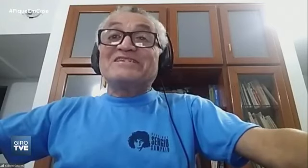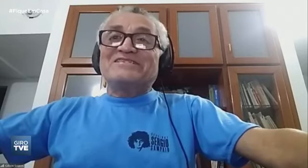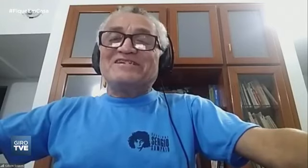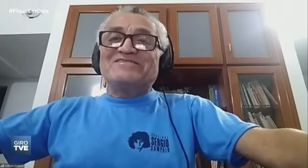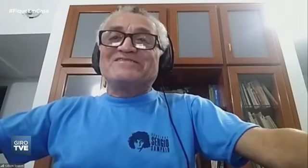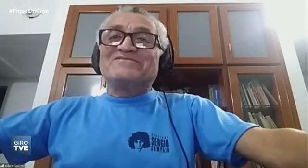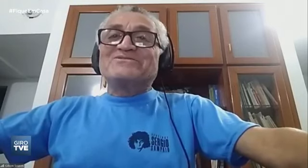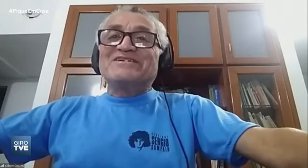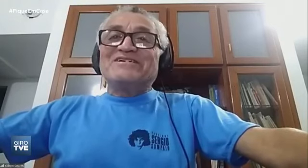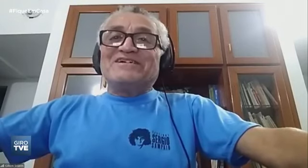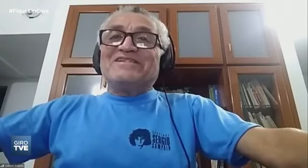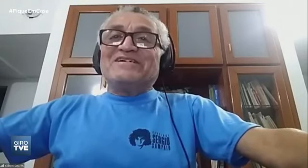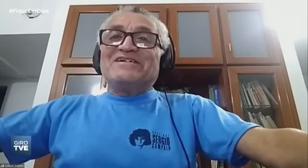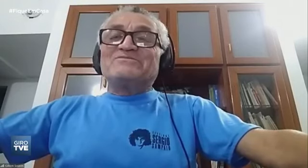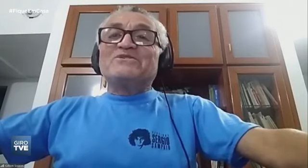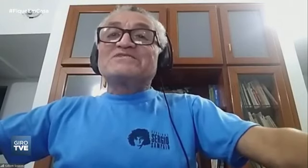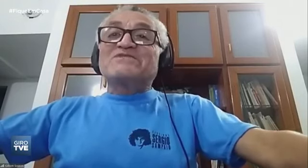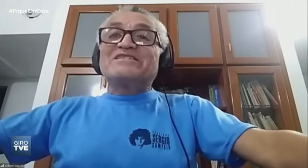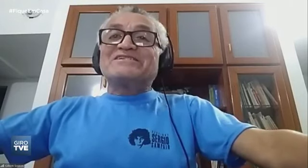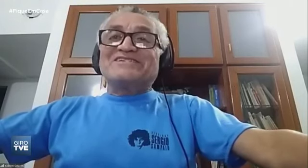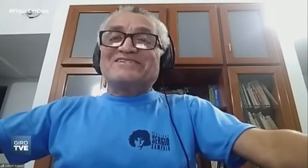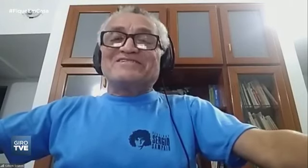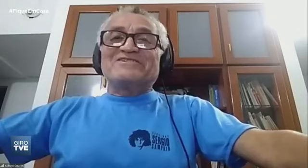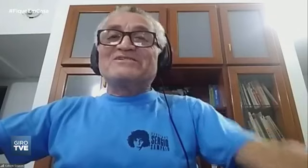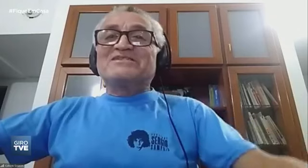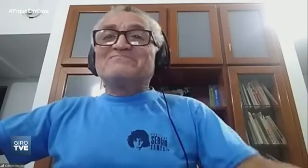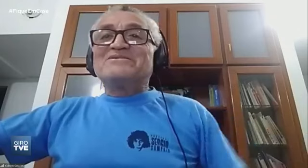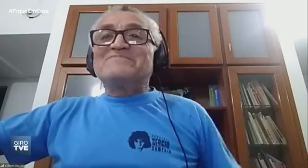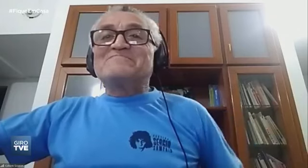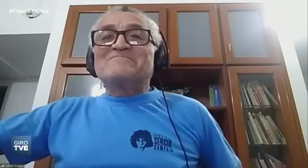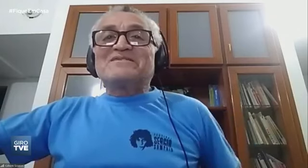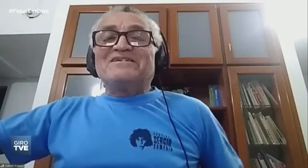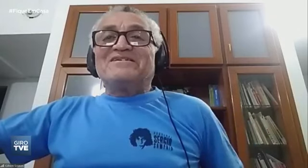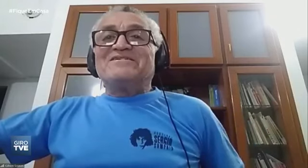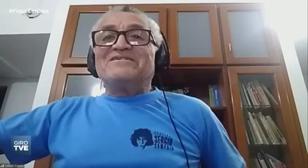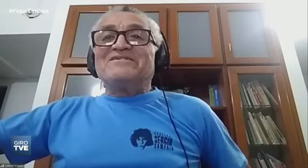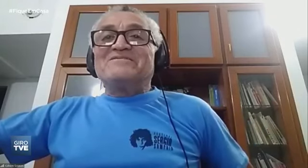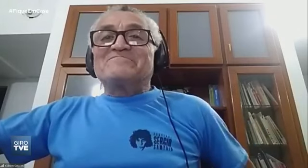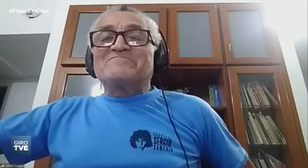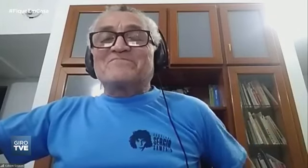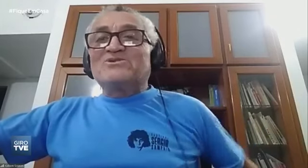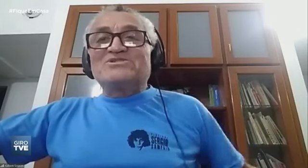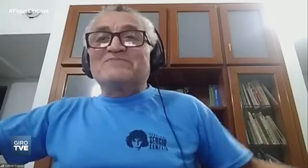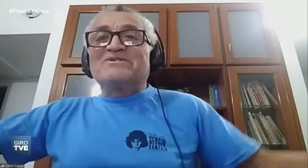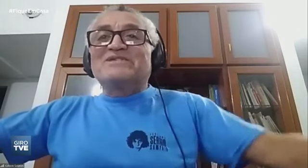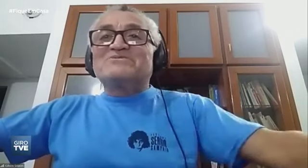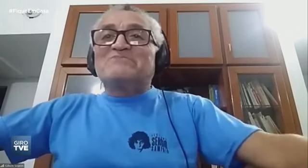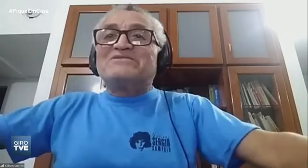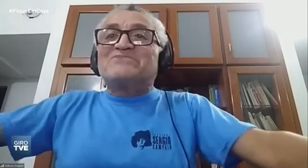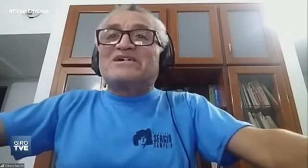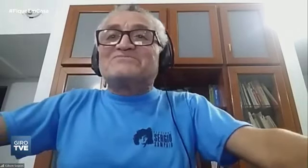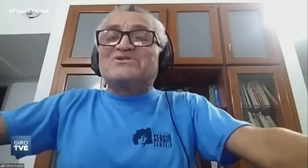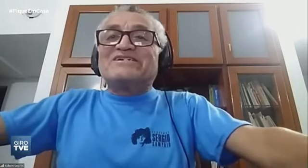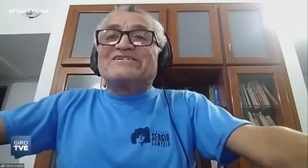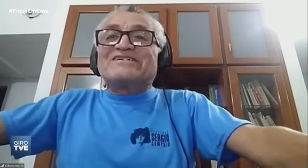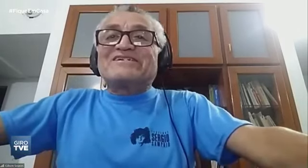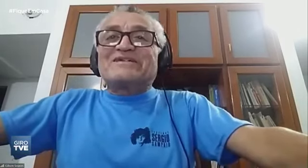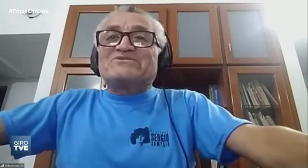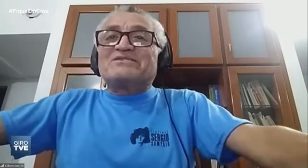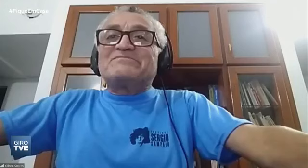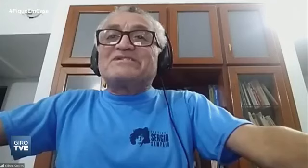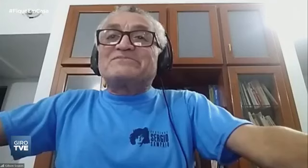73 anos. Ele nasceu em 1947, em Cachoeiro do Itapirim. E hoje também o Brasil perde Moraes Moreira,